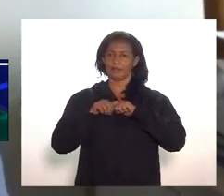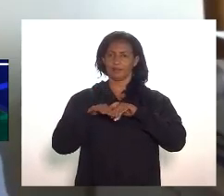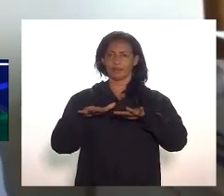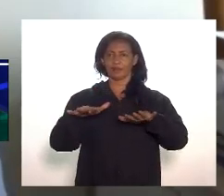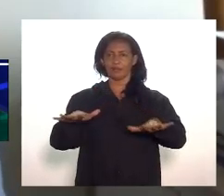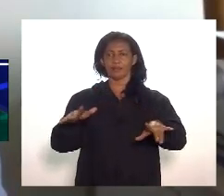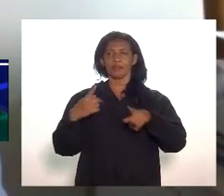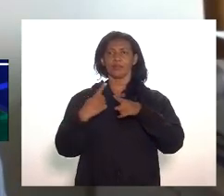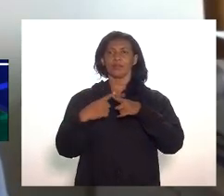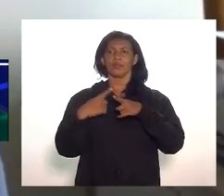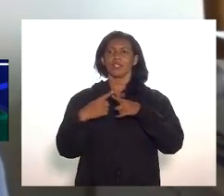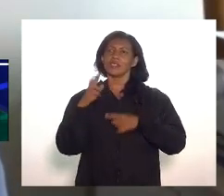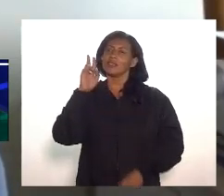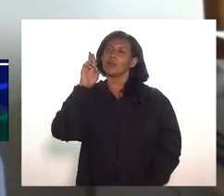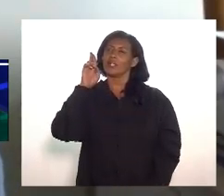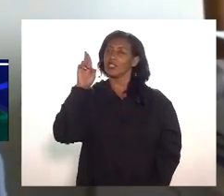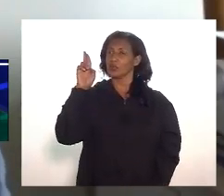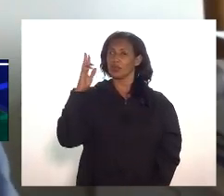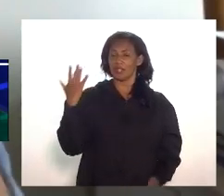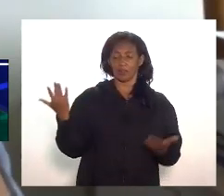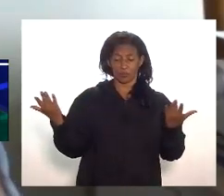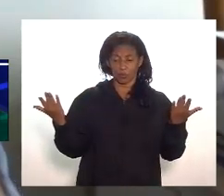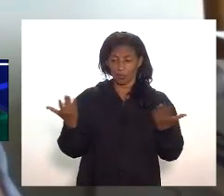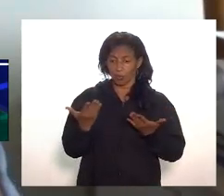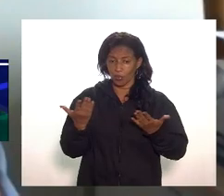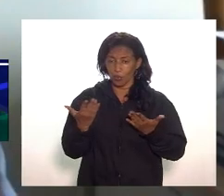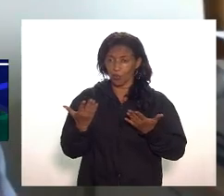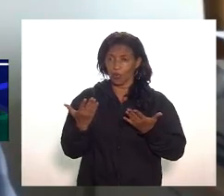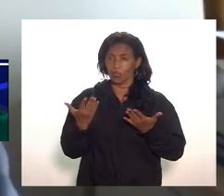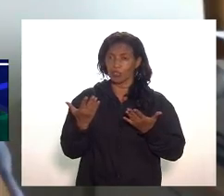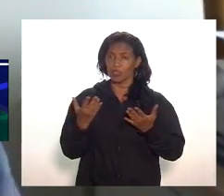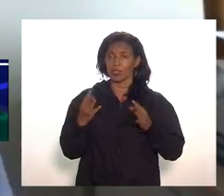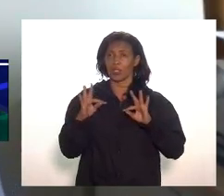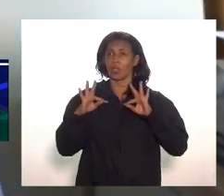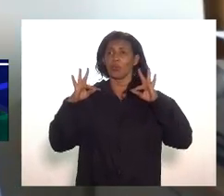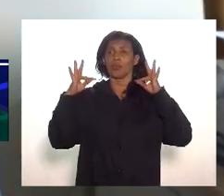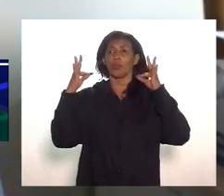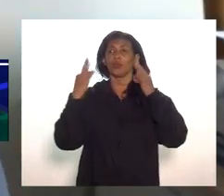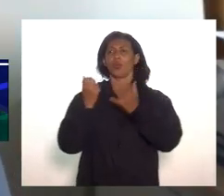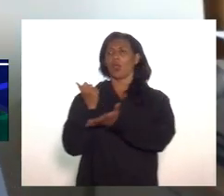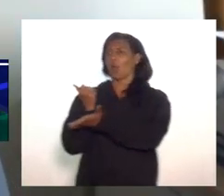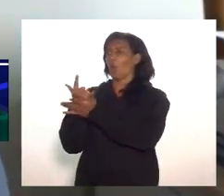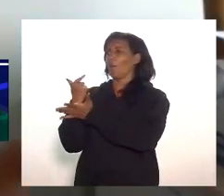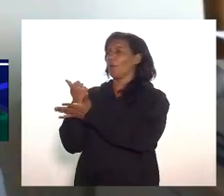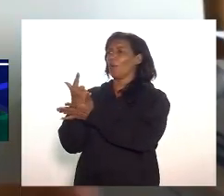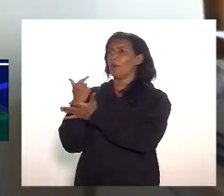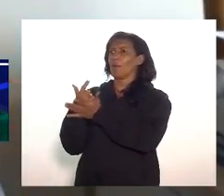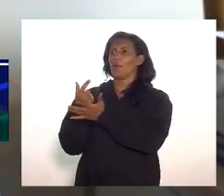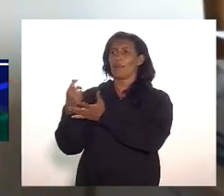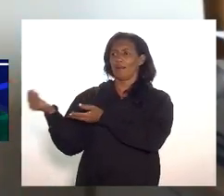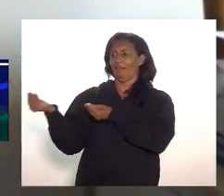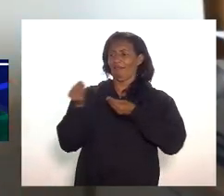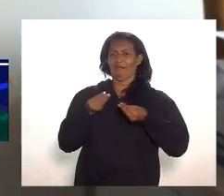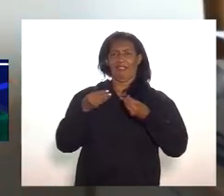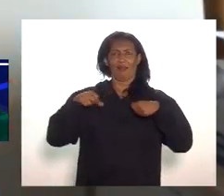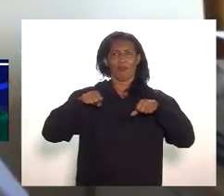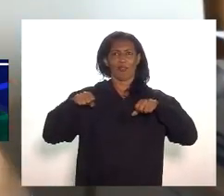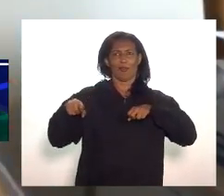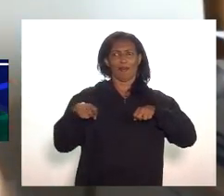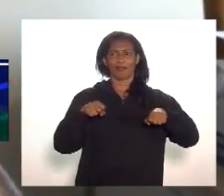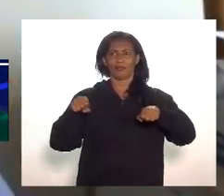são responsáveis hoje pela maioria das entregas, quer seja no que